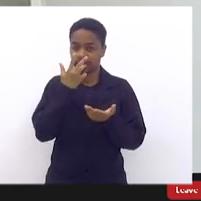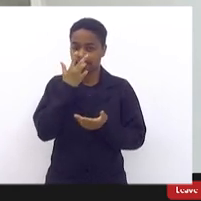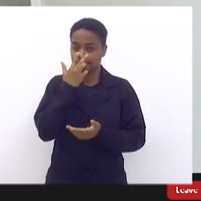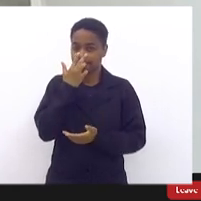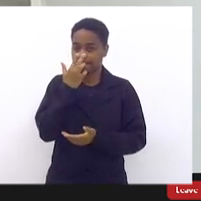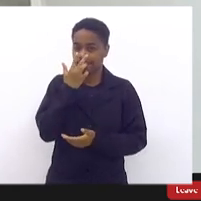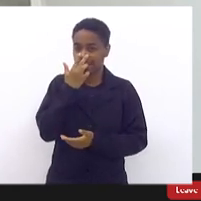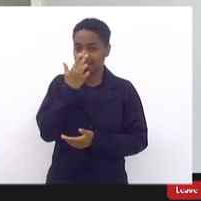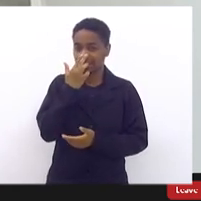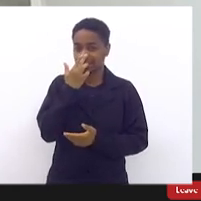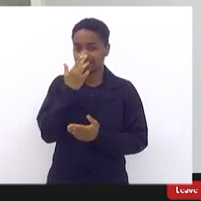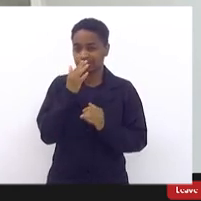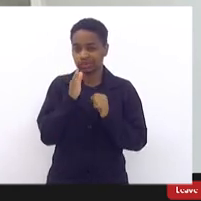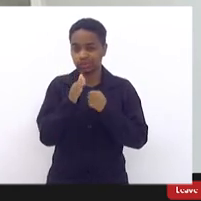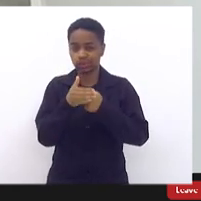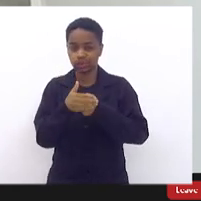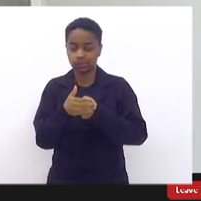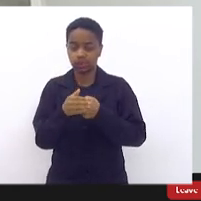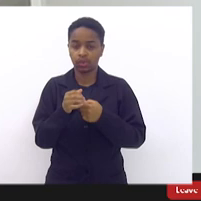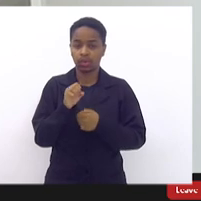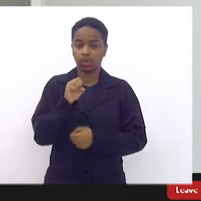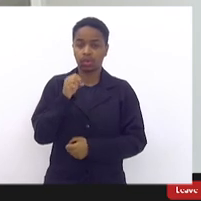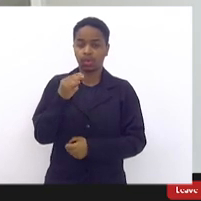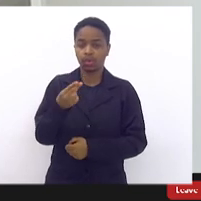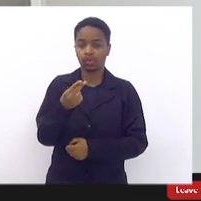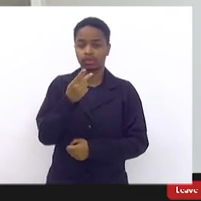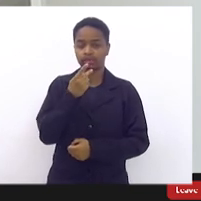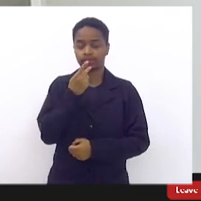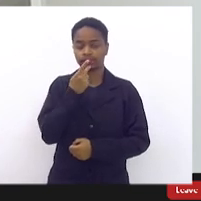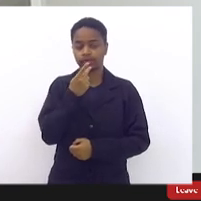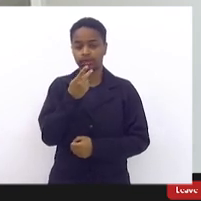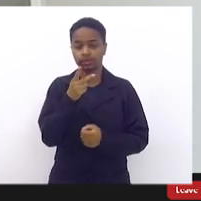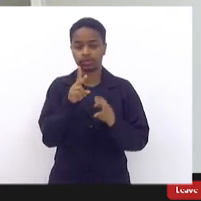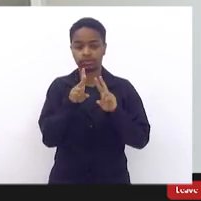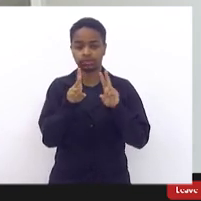estão cobertas com ameaças, quando a gente está falando